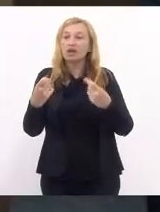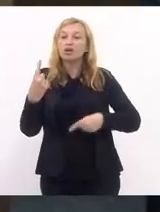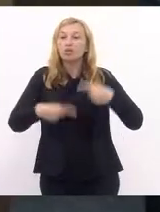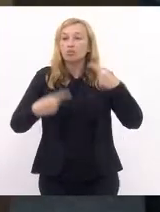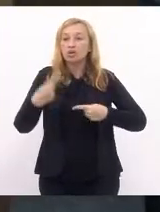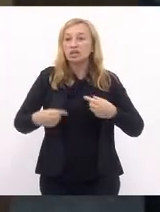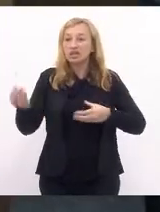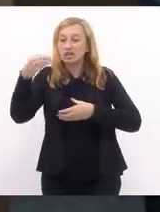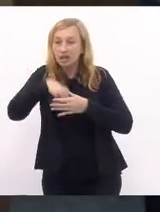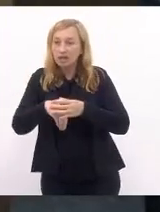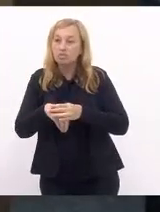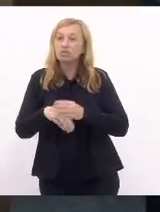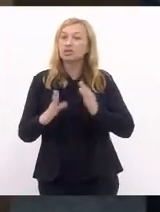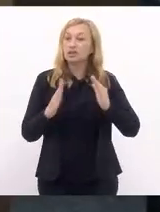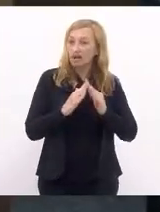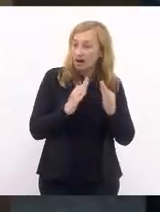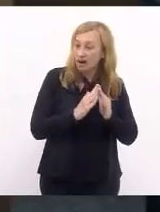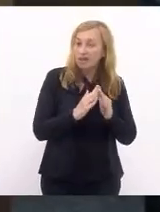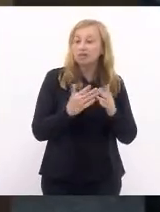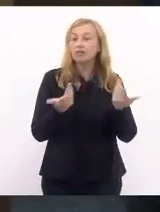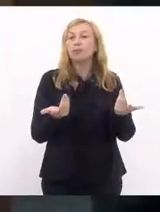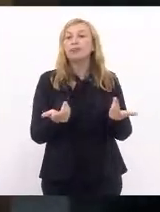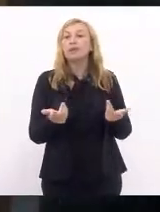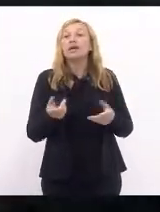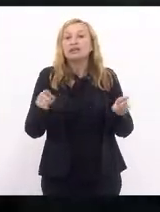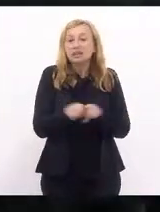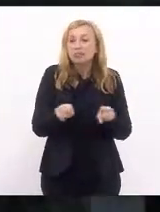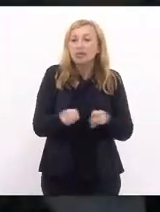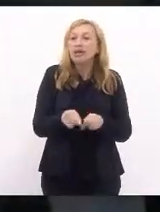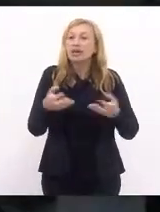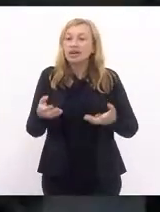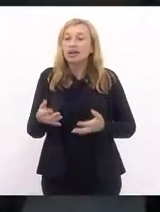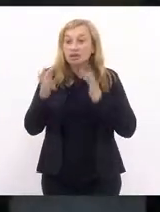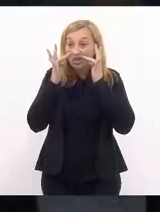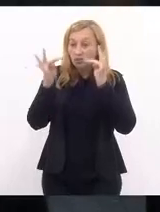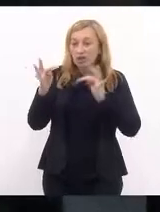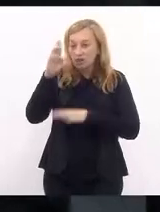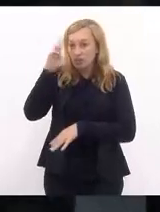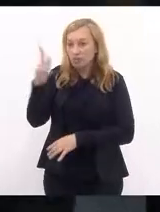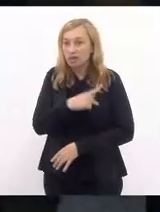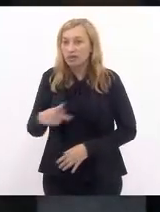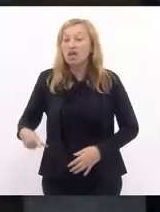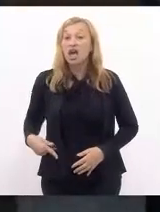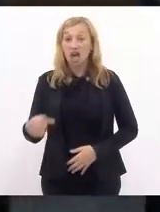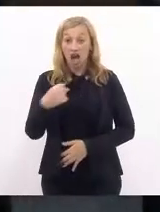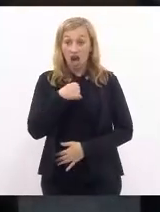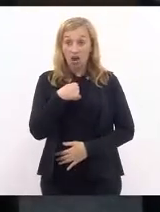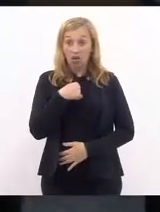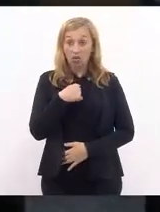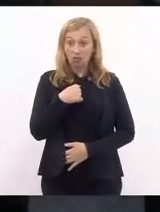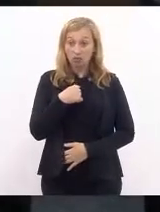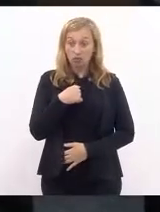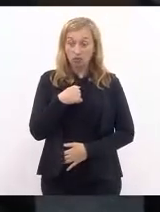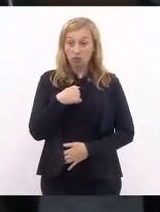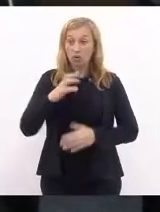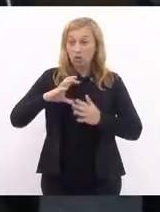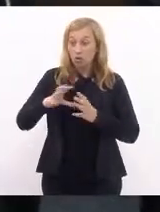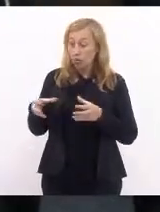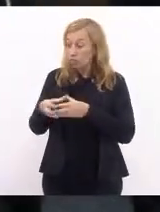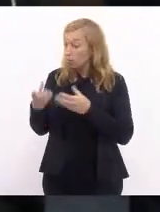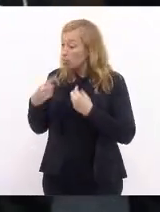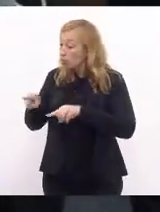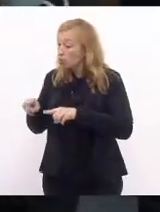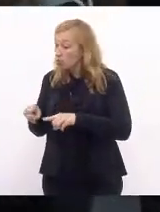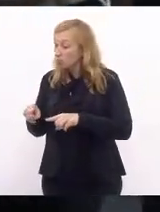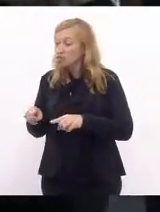no nosso cotidiano aqui dentro desse plenário e também quero aqui testemunhar seu presidente que eu enquanto de oposição